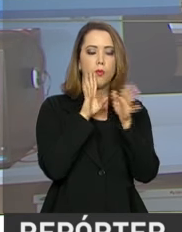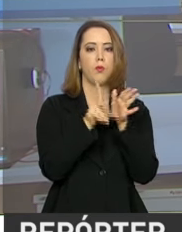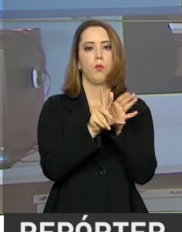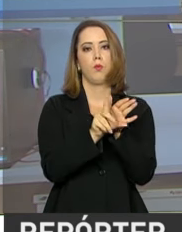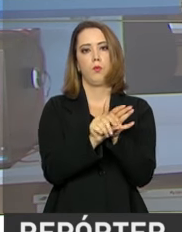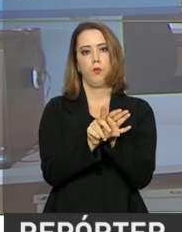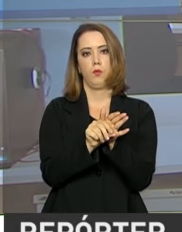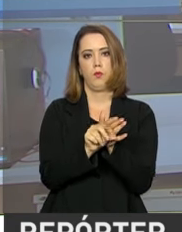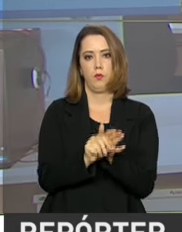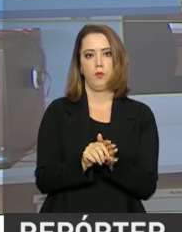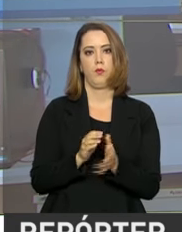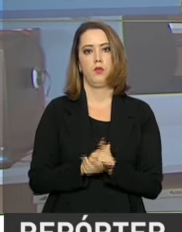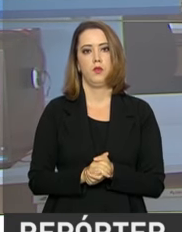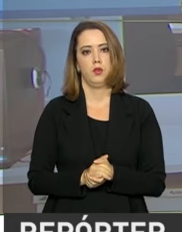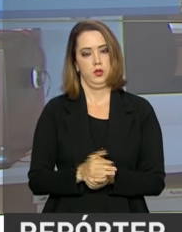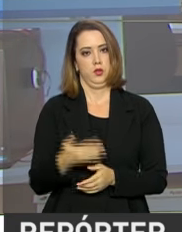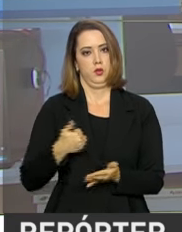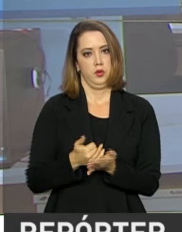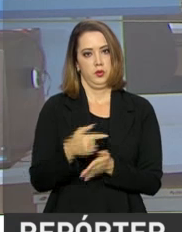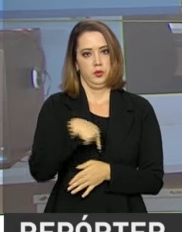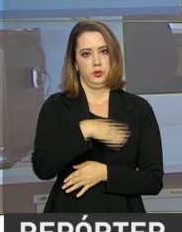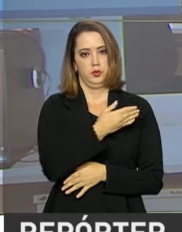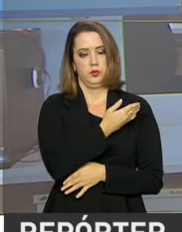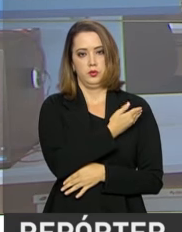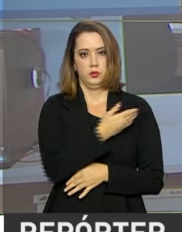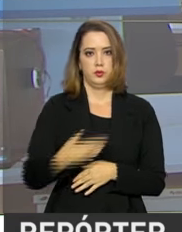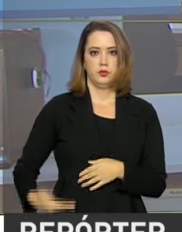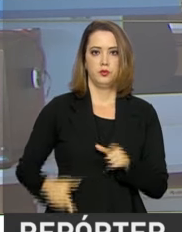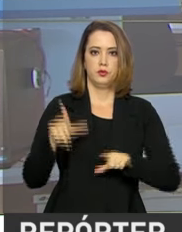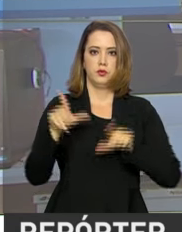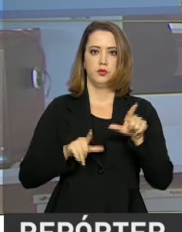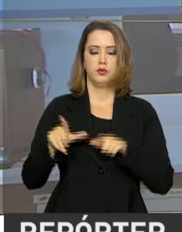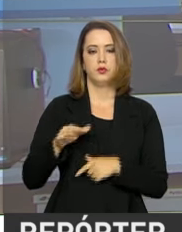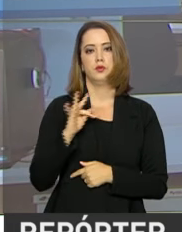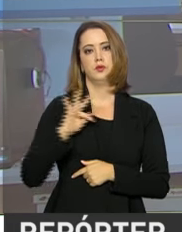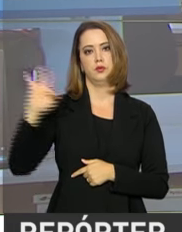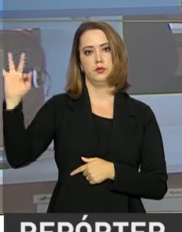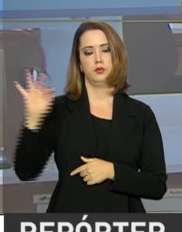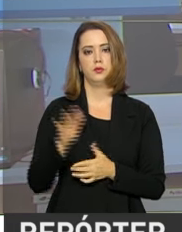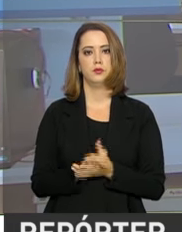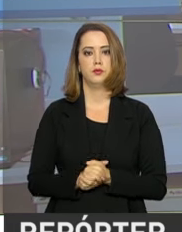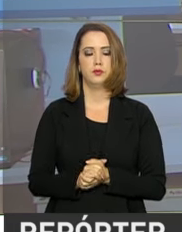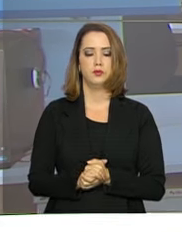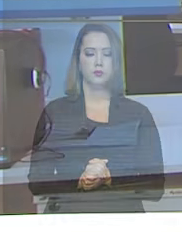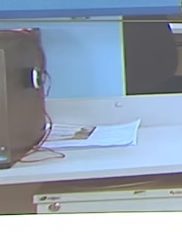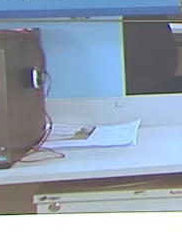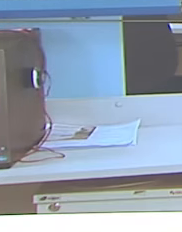novidades em nossas redes sociais. Continue com a gente aqui na NBR, a TV do governo federal.